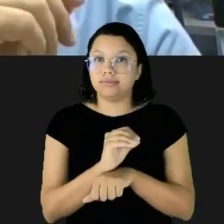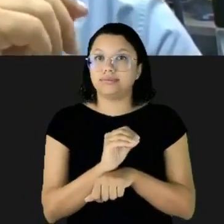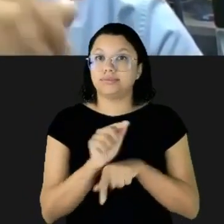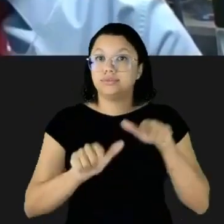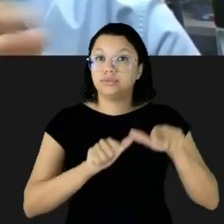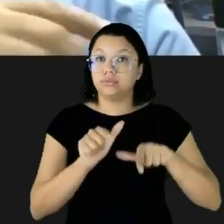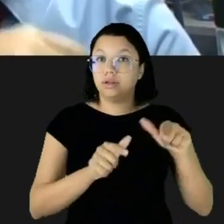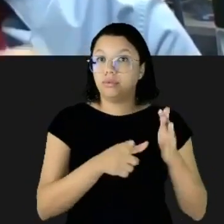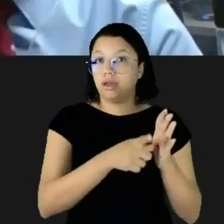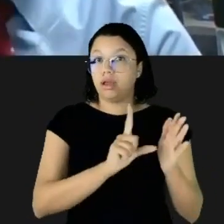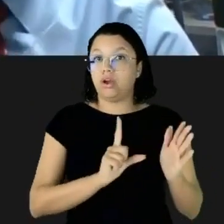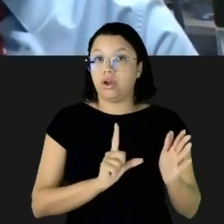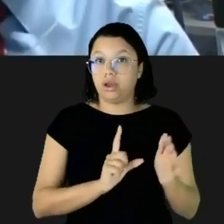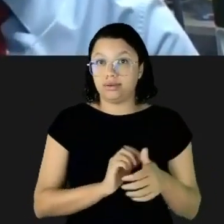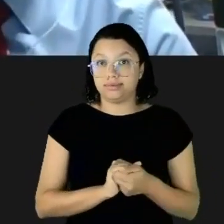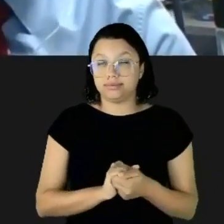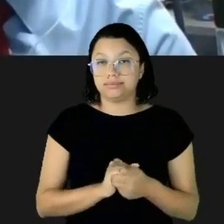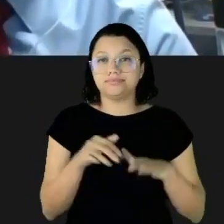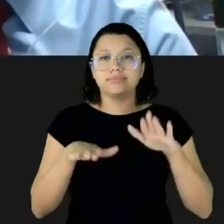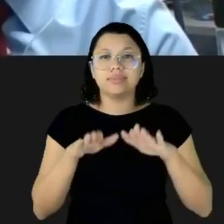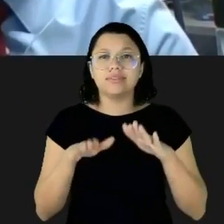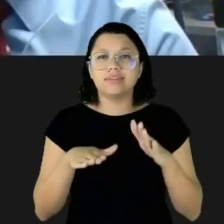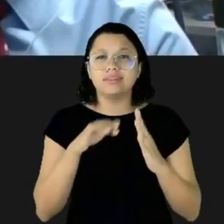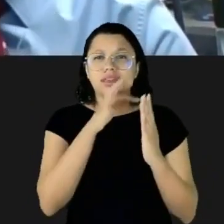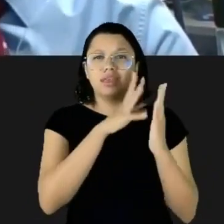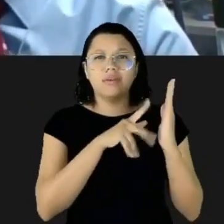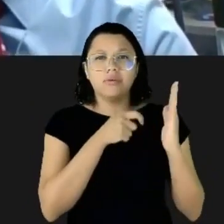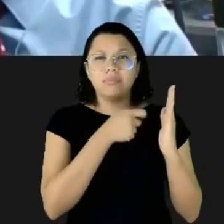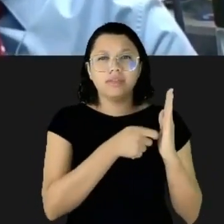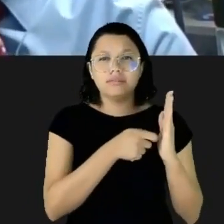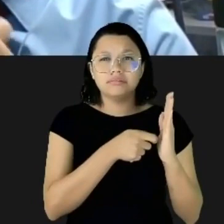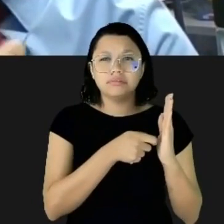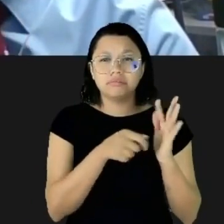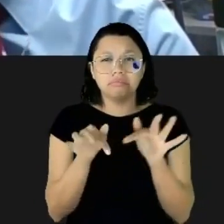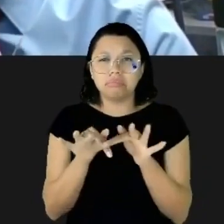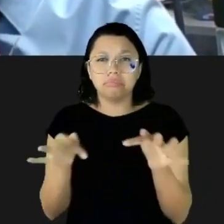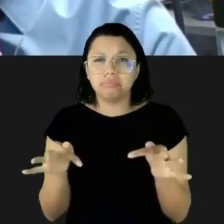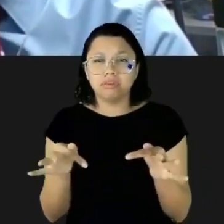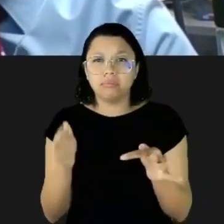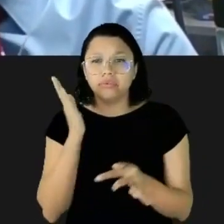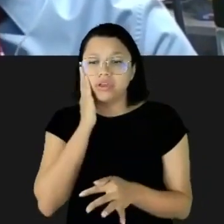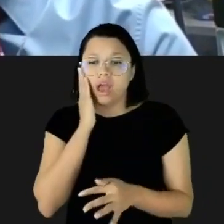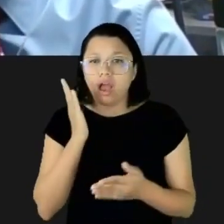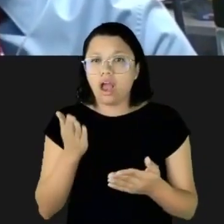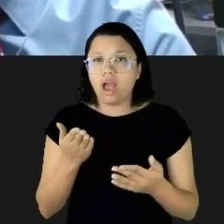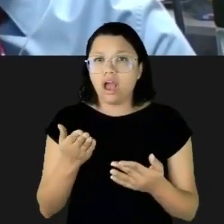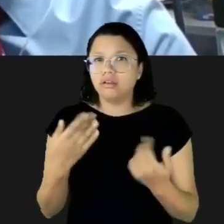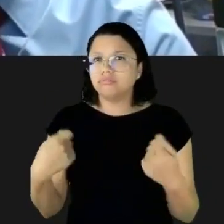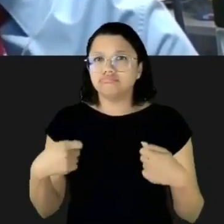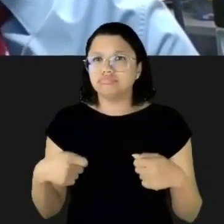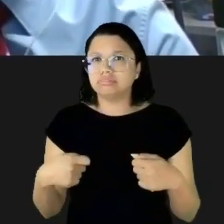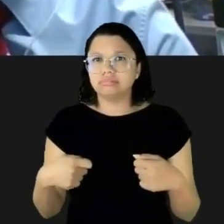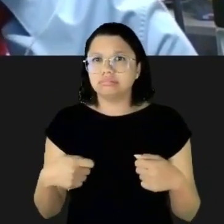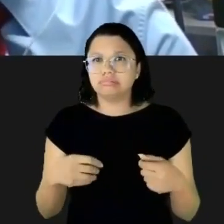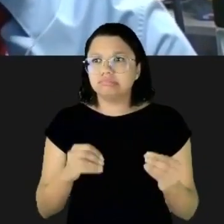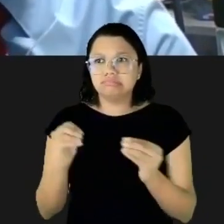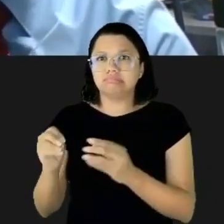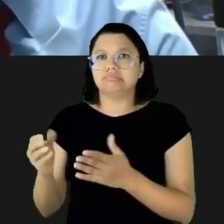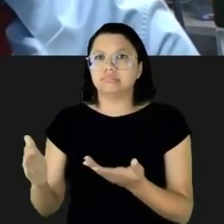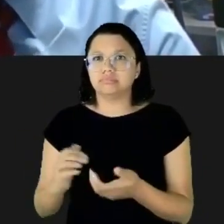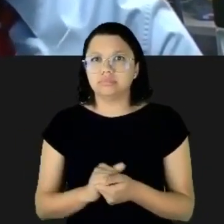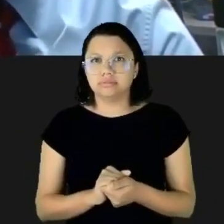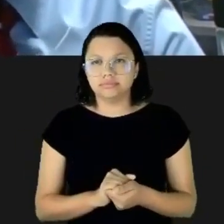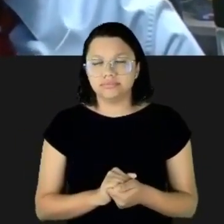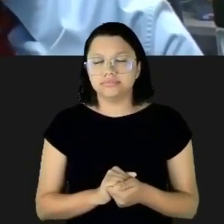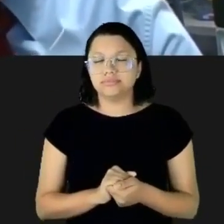na tarefa anterior às vezes é uma petição de simples ciência não precisa ir lá concluso para sentença para despacho